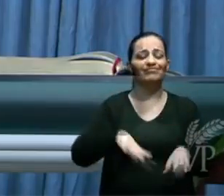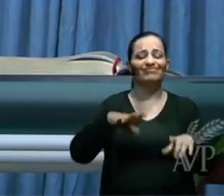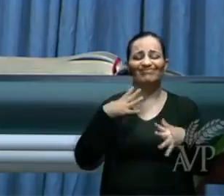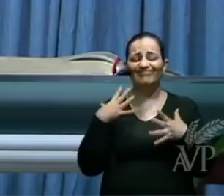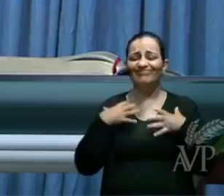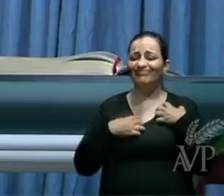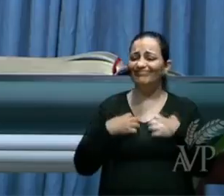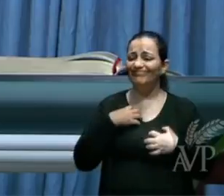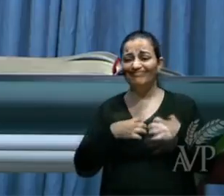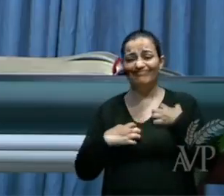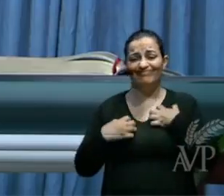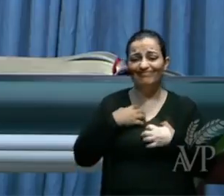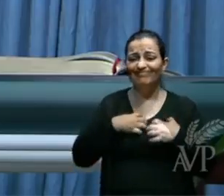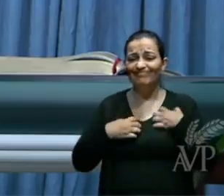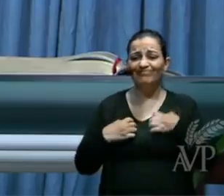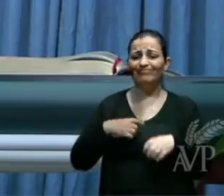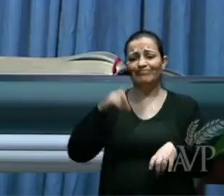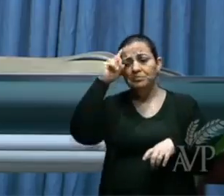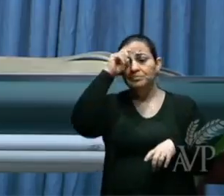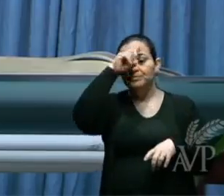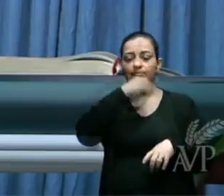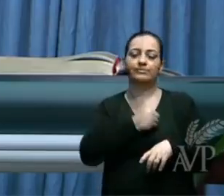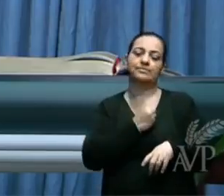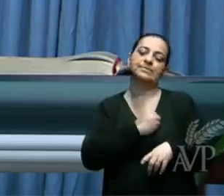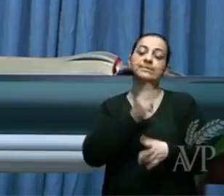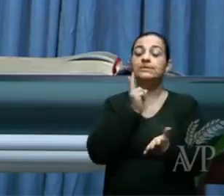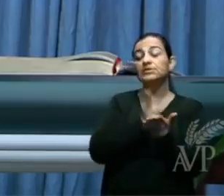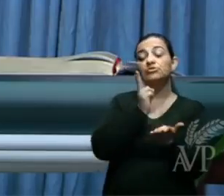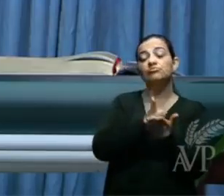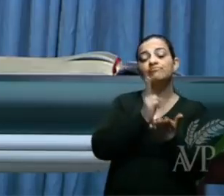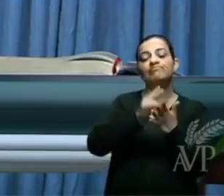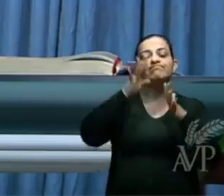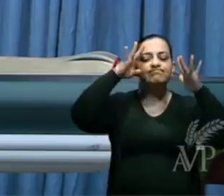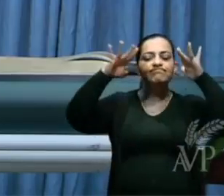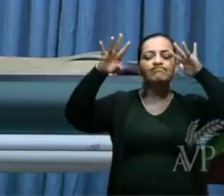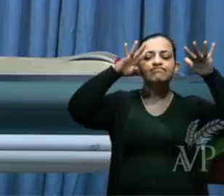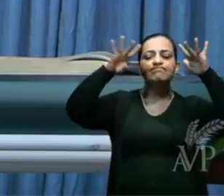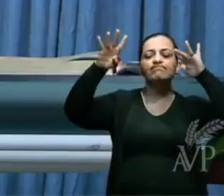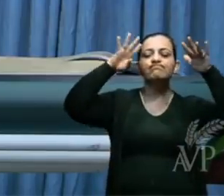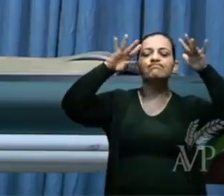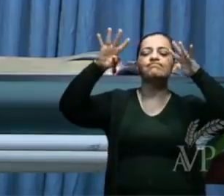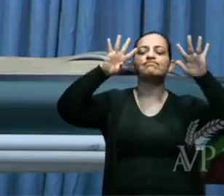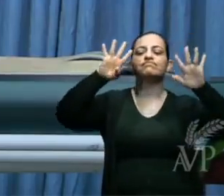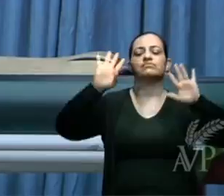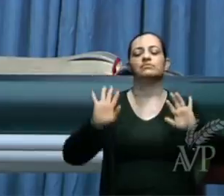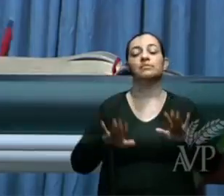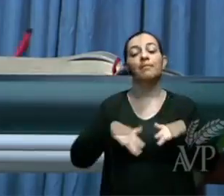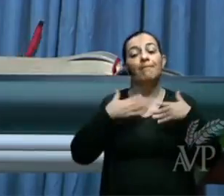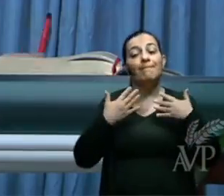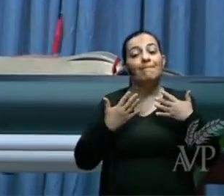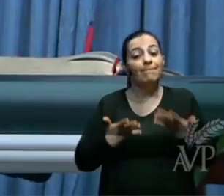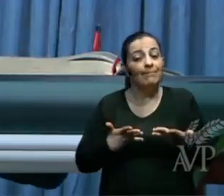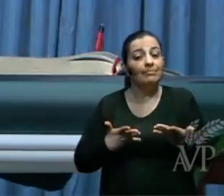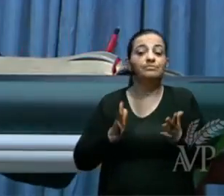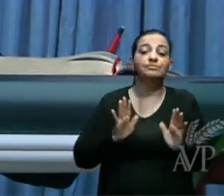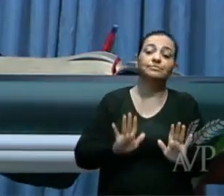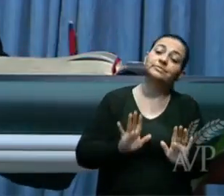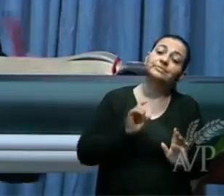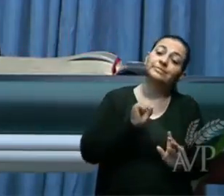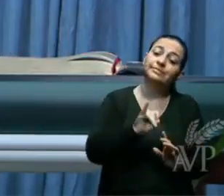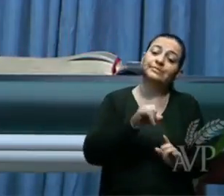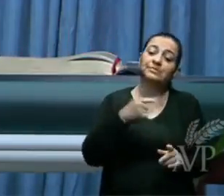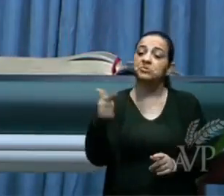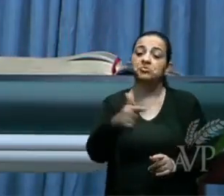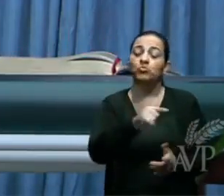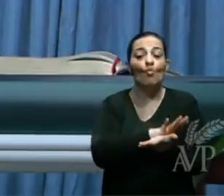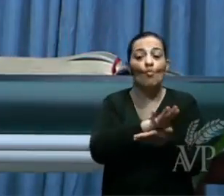difíceis ou das horas faz sempre a gente está meditando mas se você não tem nenhum no